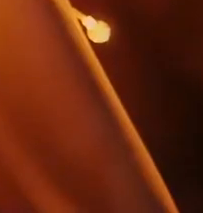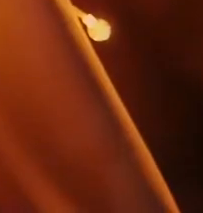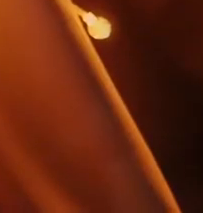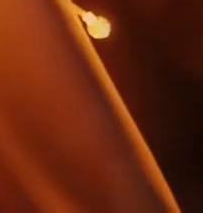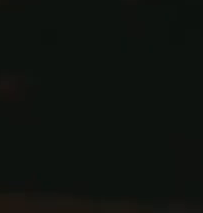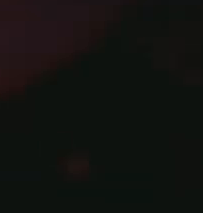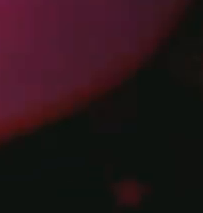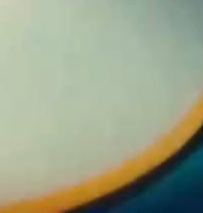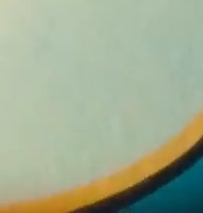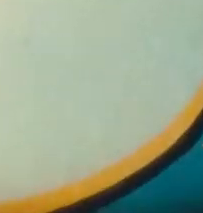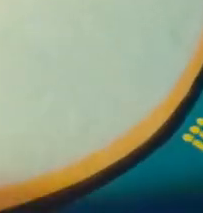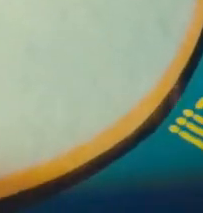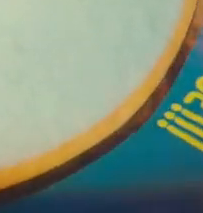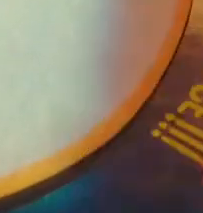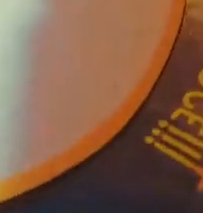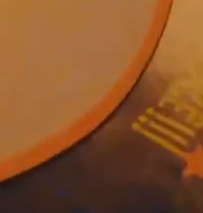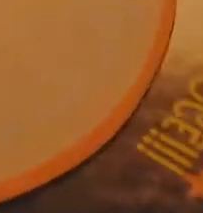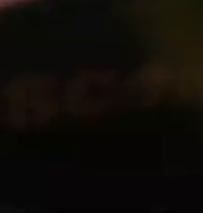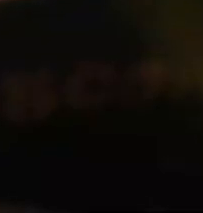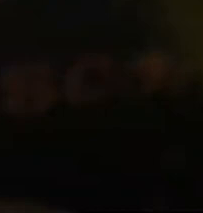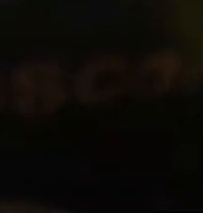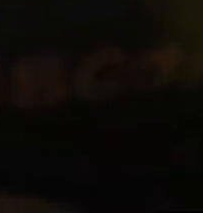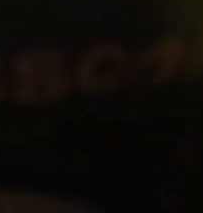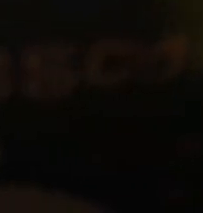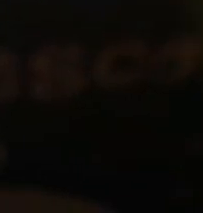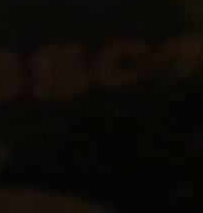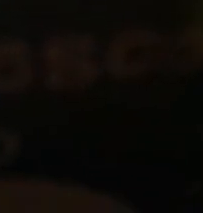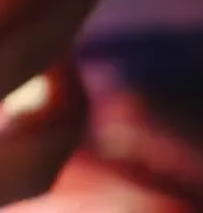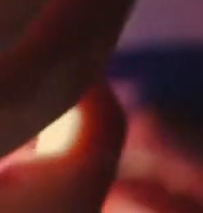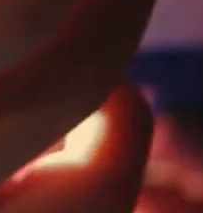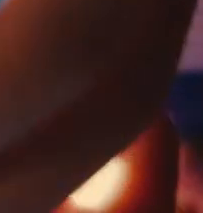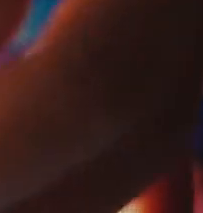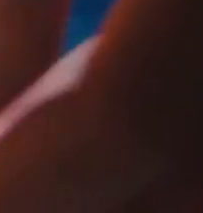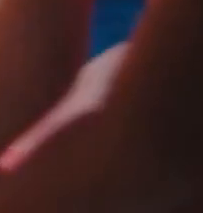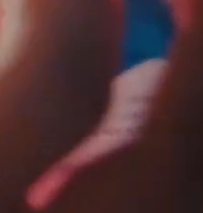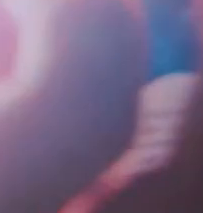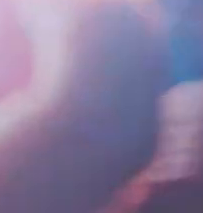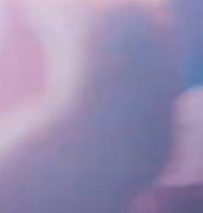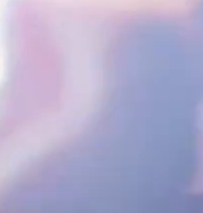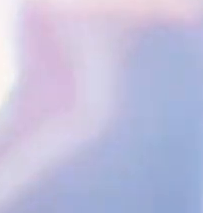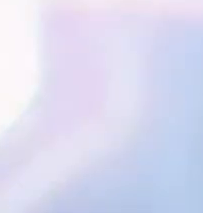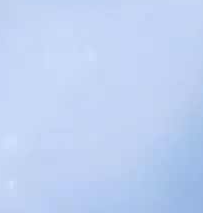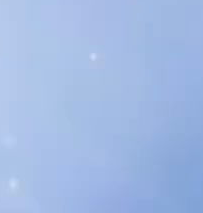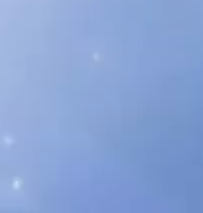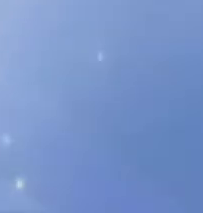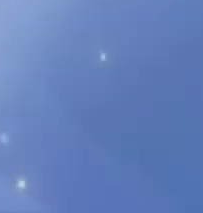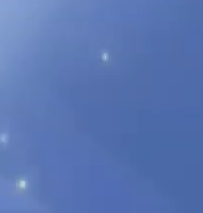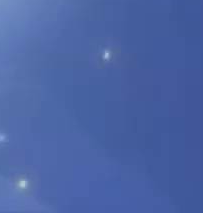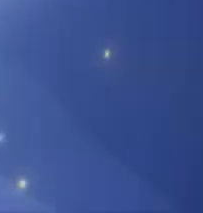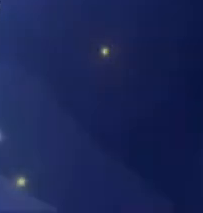movido pela criatividade um astronauta viajava por um universo de histórias